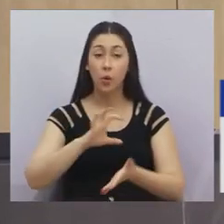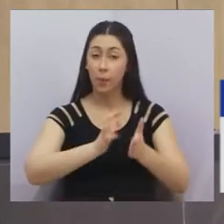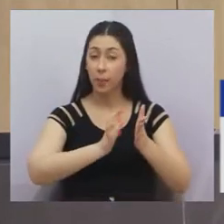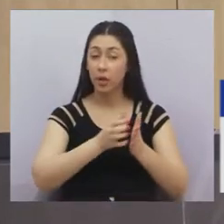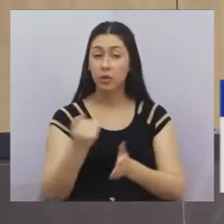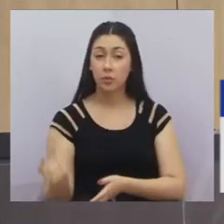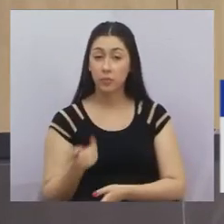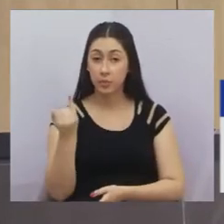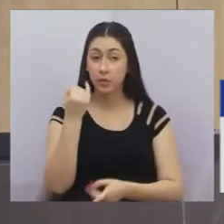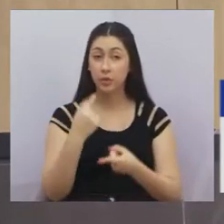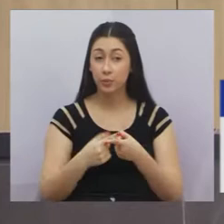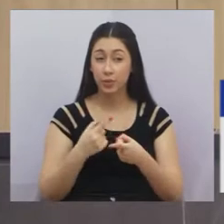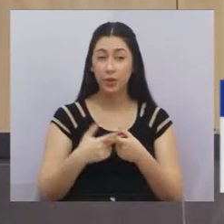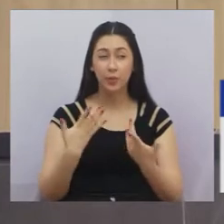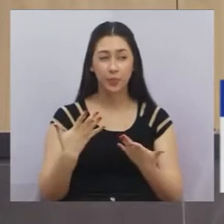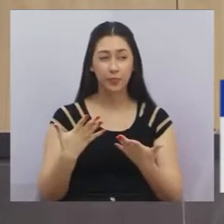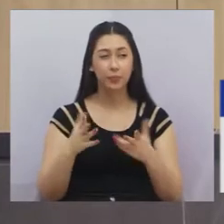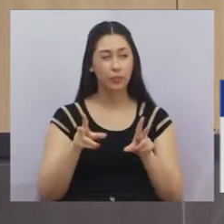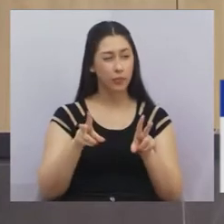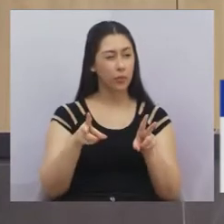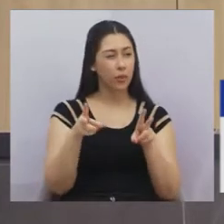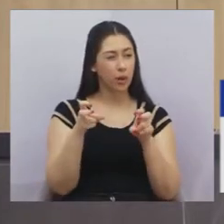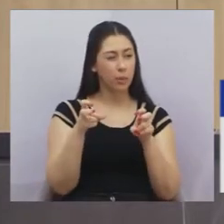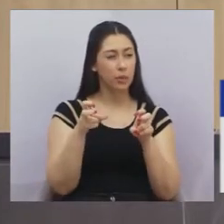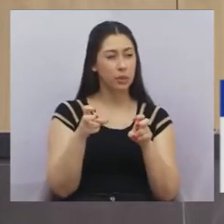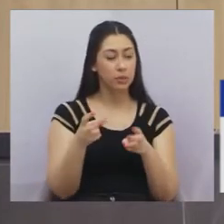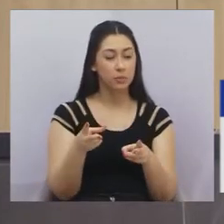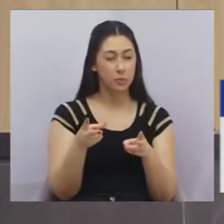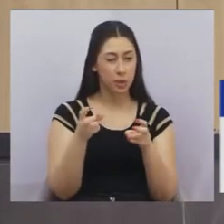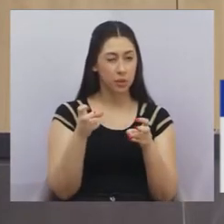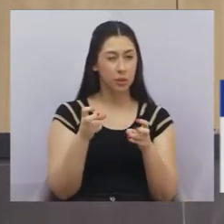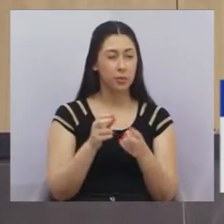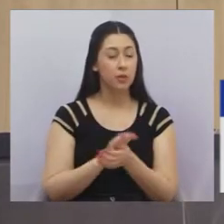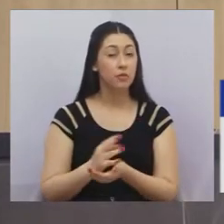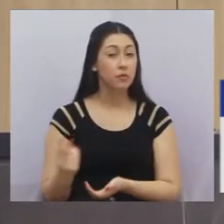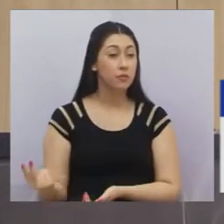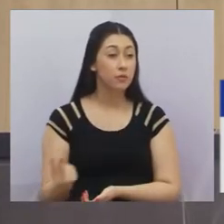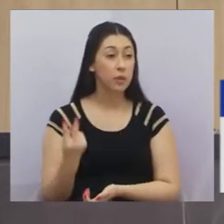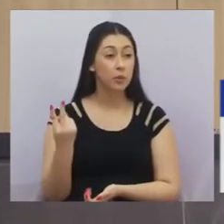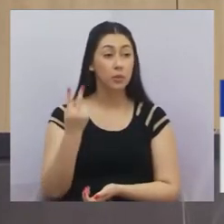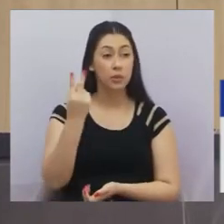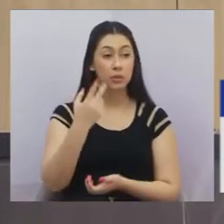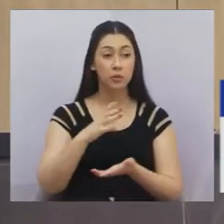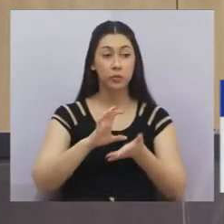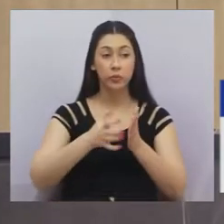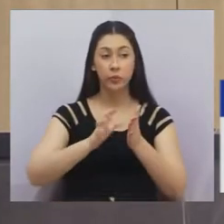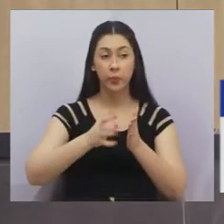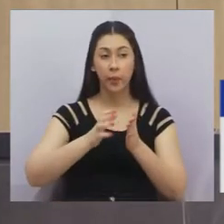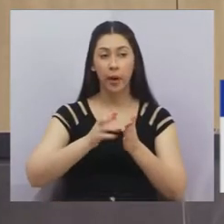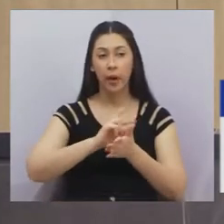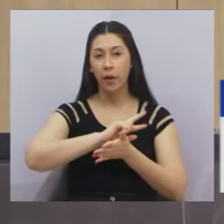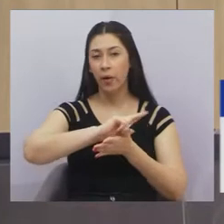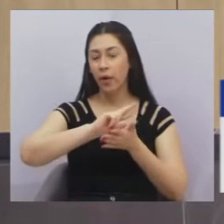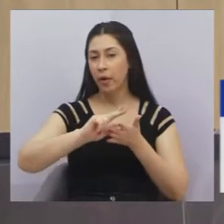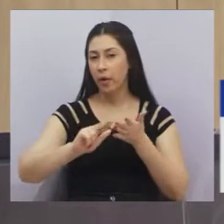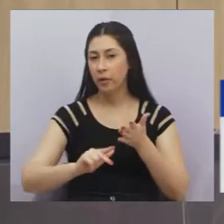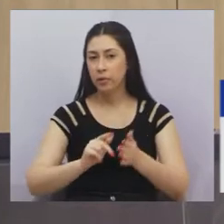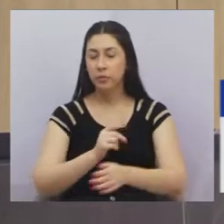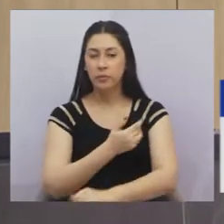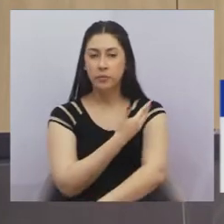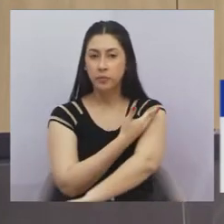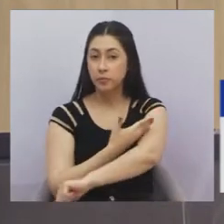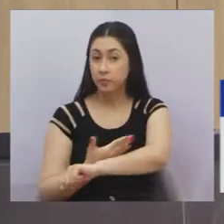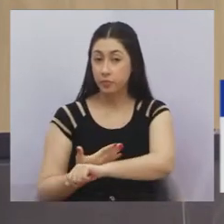porque, olha só que bacana como há valorização no partido indiferente de cor.